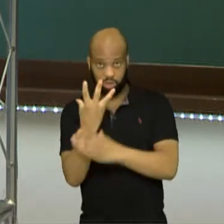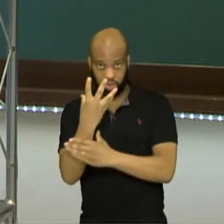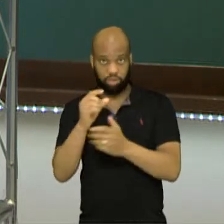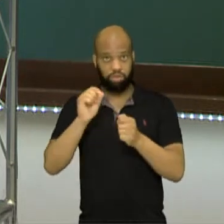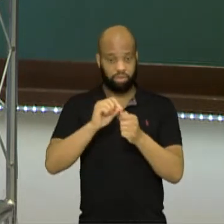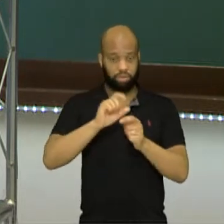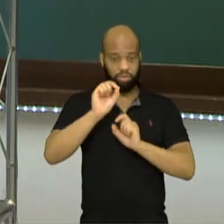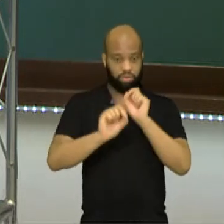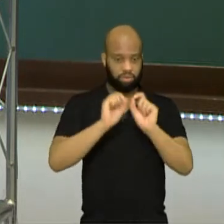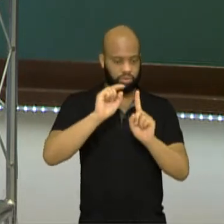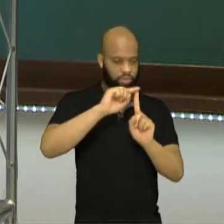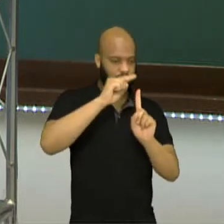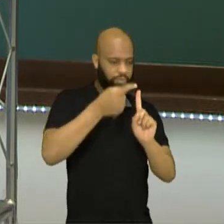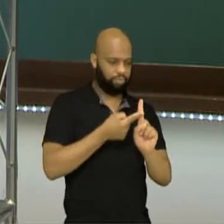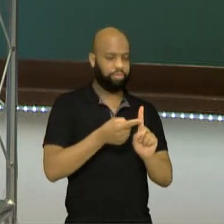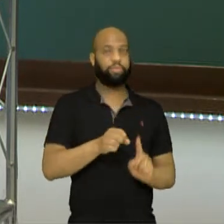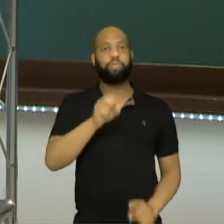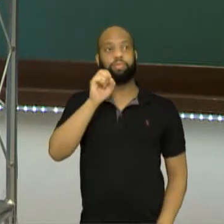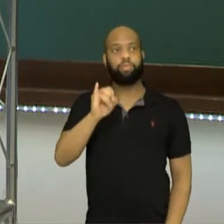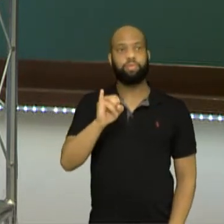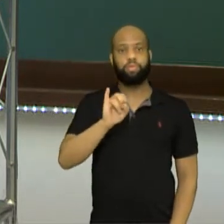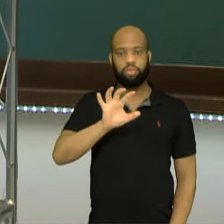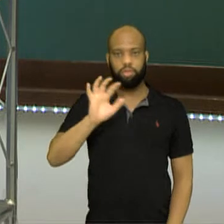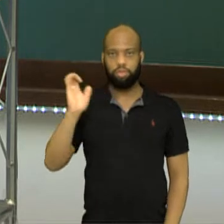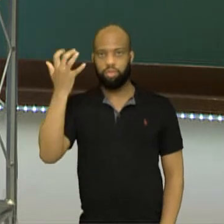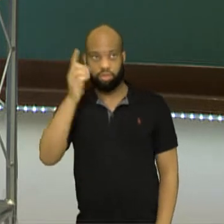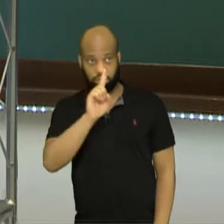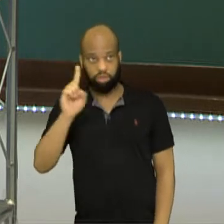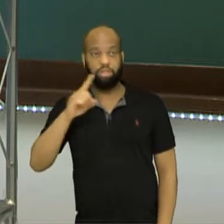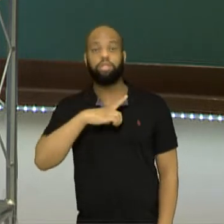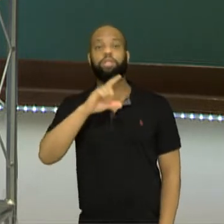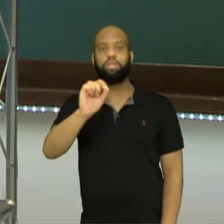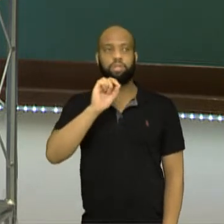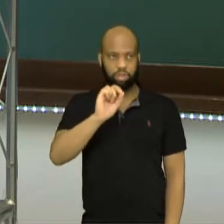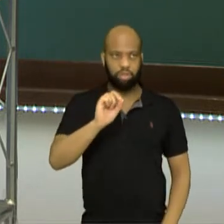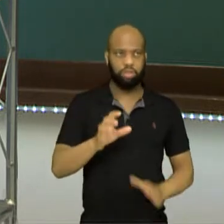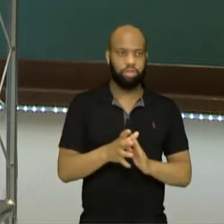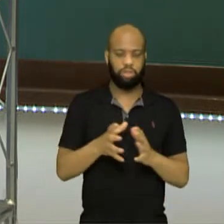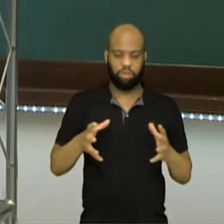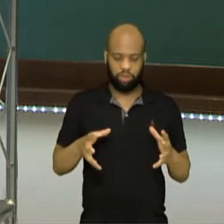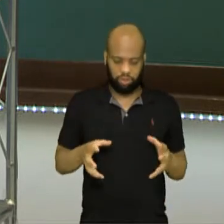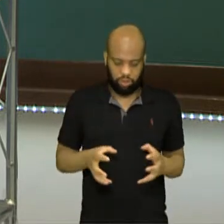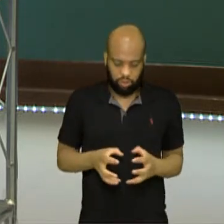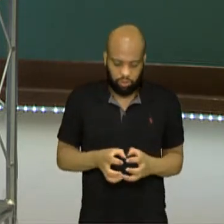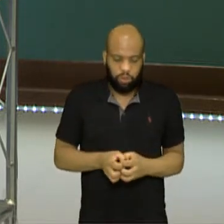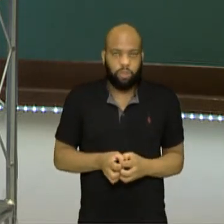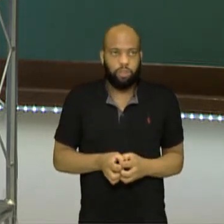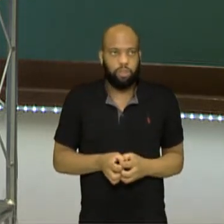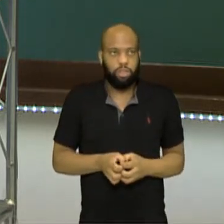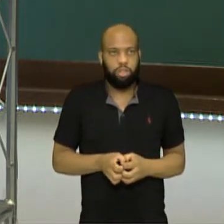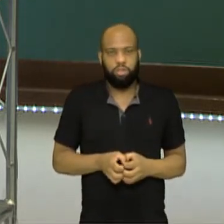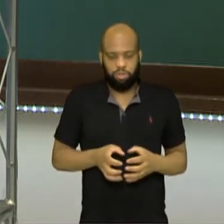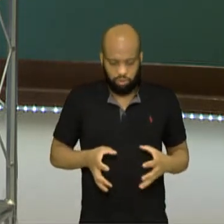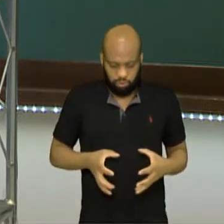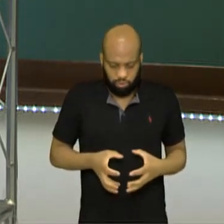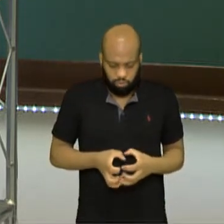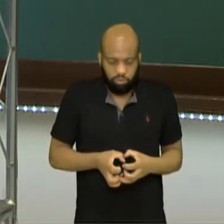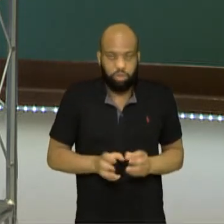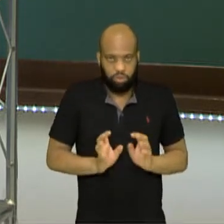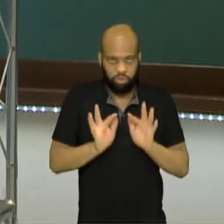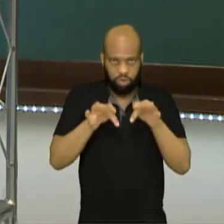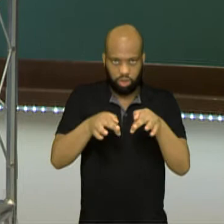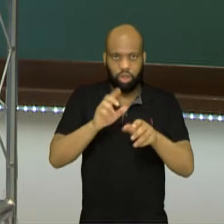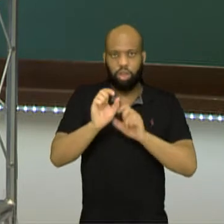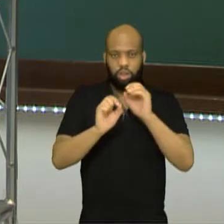gravidez, tá? Caso não haja isso, há uma retração desse folículo, tá? Uma espécie de uma cicatrização final